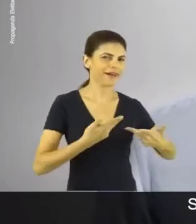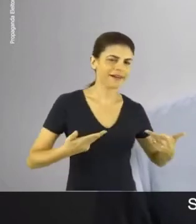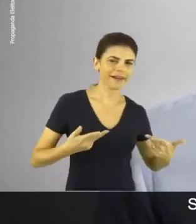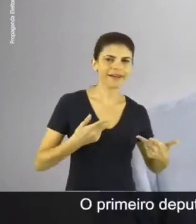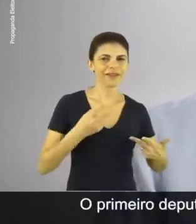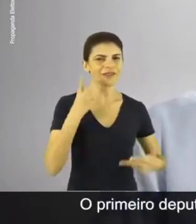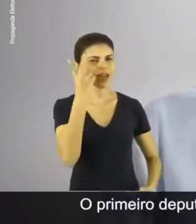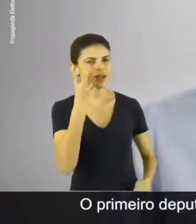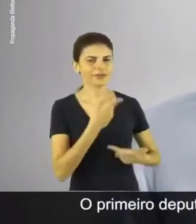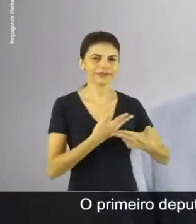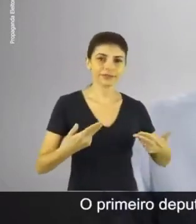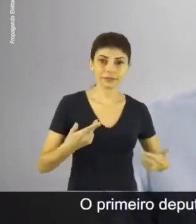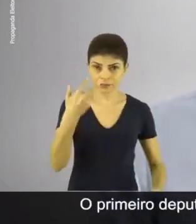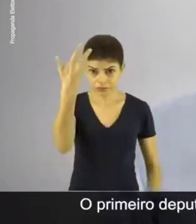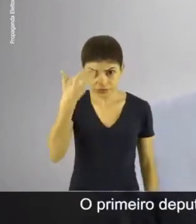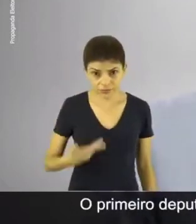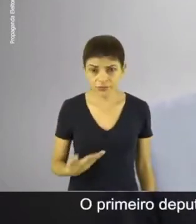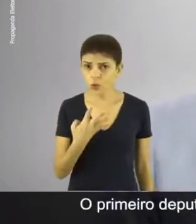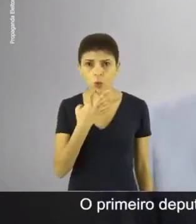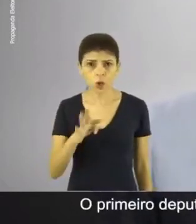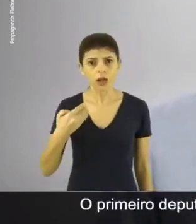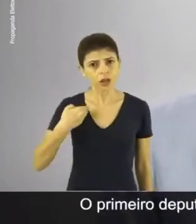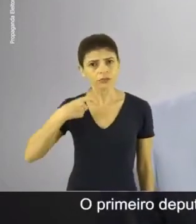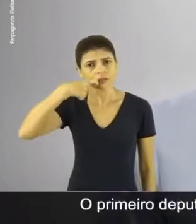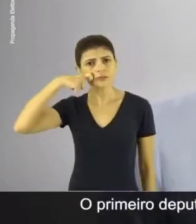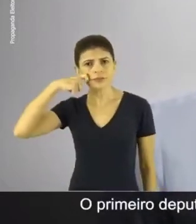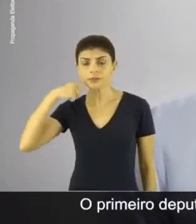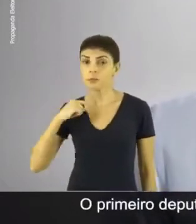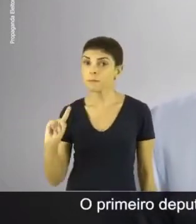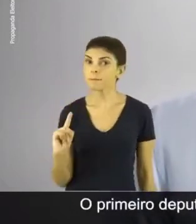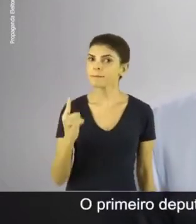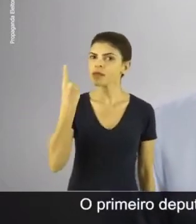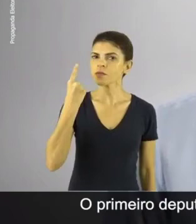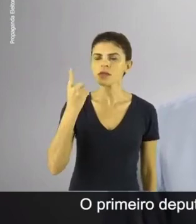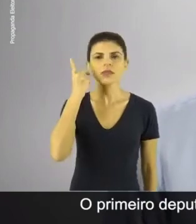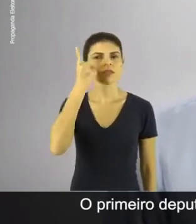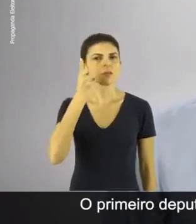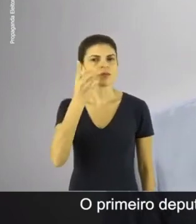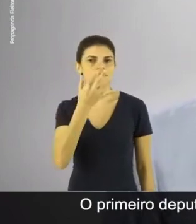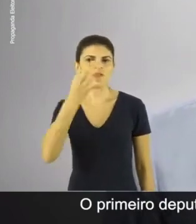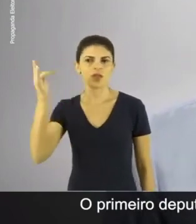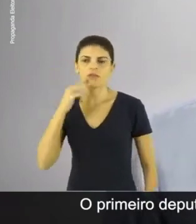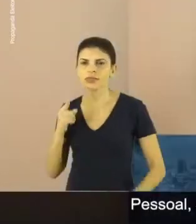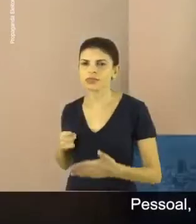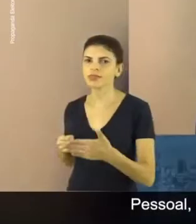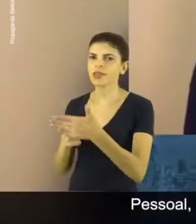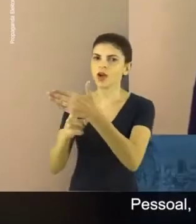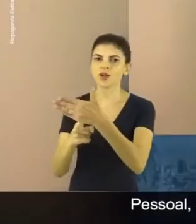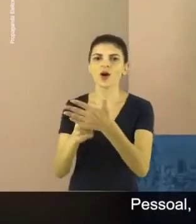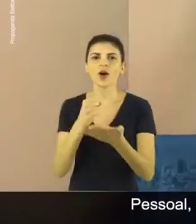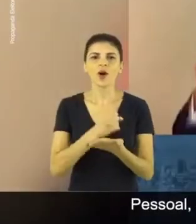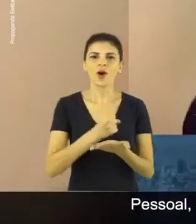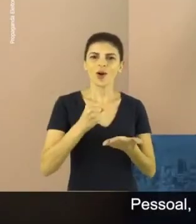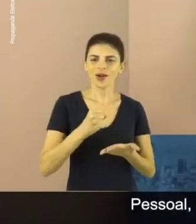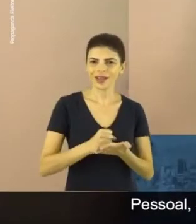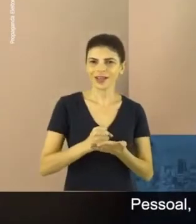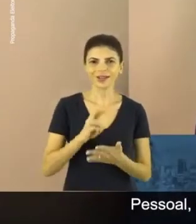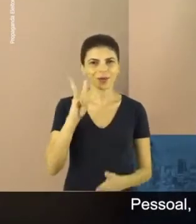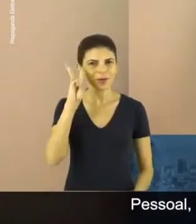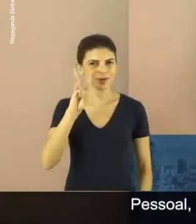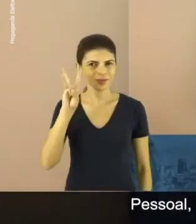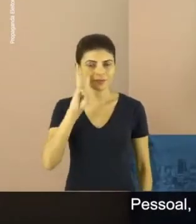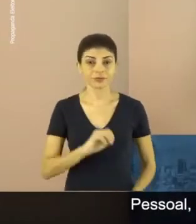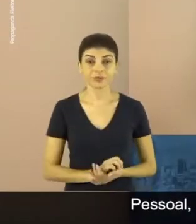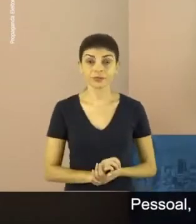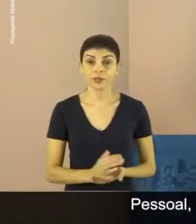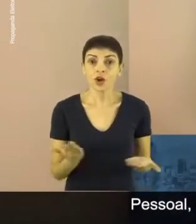Luiz Lima, o primeiro deputado federal a denunciar os contratos suspeitos do governo Witzel. Pessoal, eu estou entrando hoje